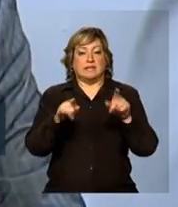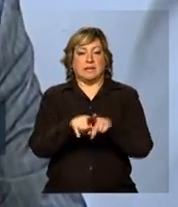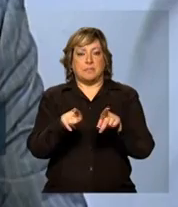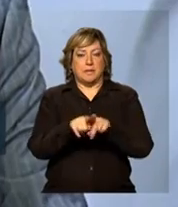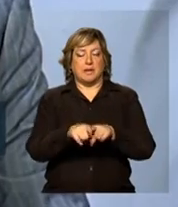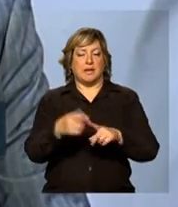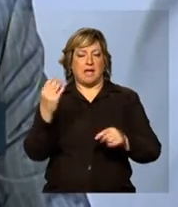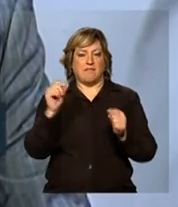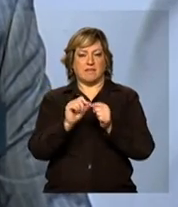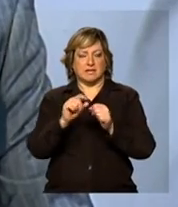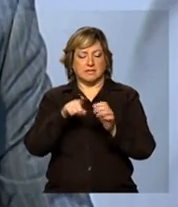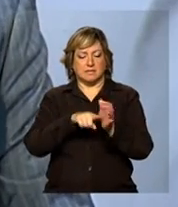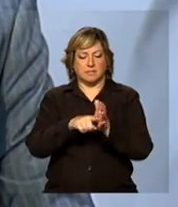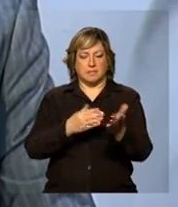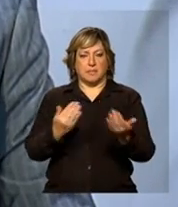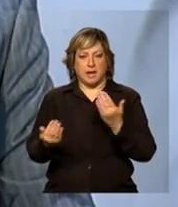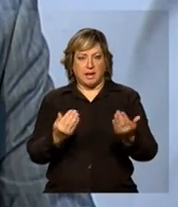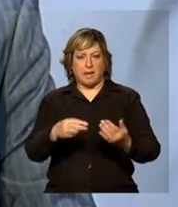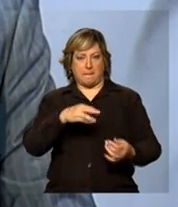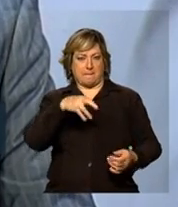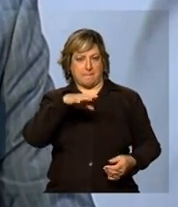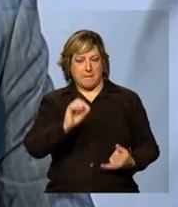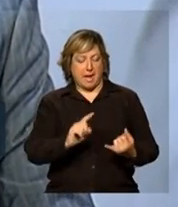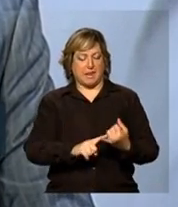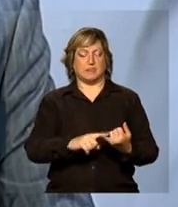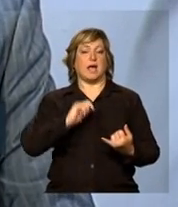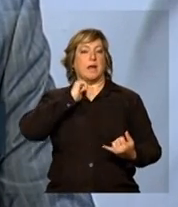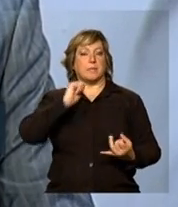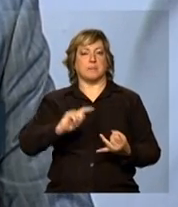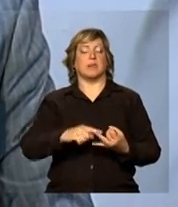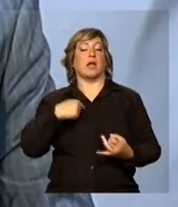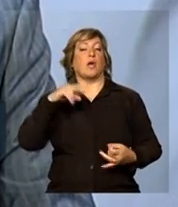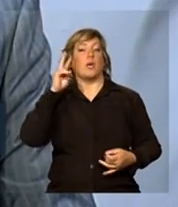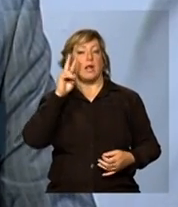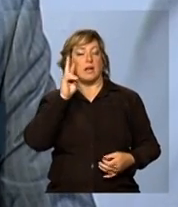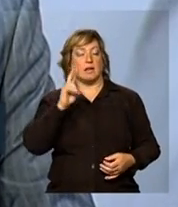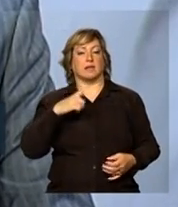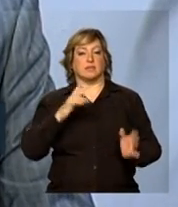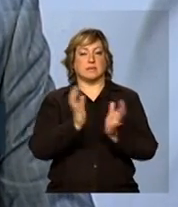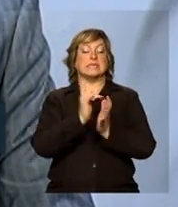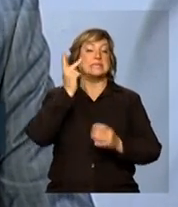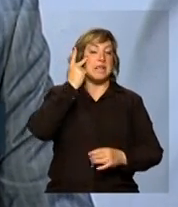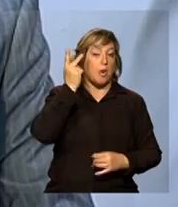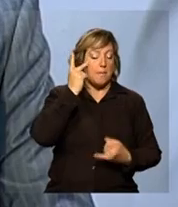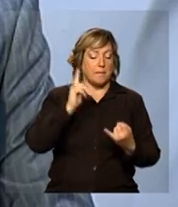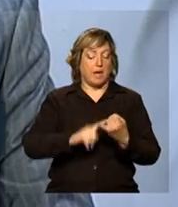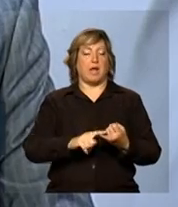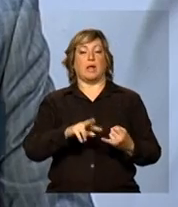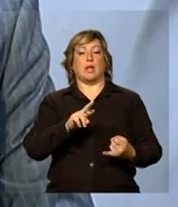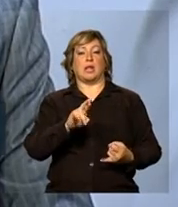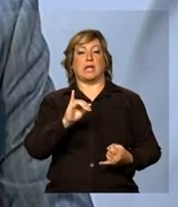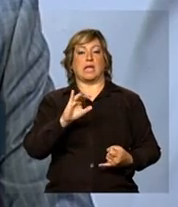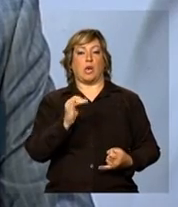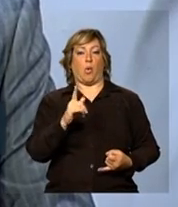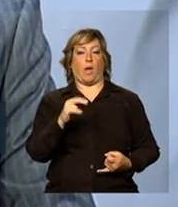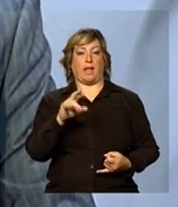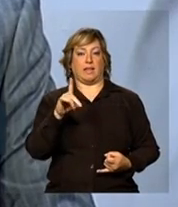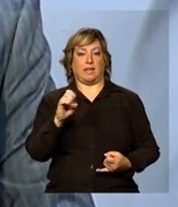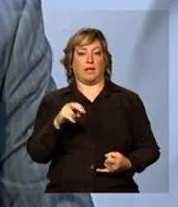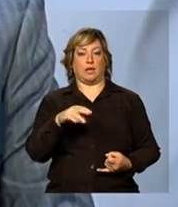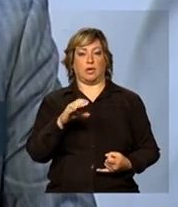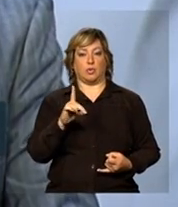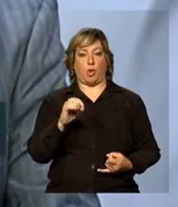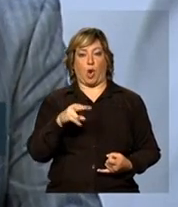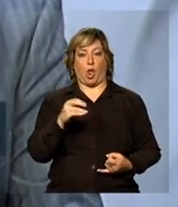abril, eu me lembro de dois estados, São Paulo e Rio Grande do Norte, que já haviam zerado a sua fila de transplantes de